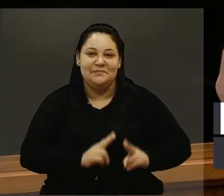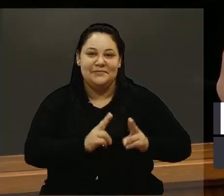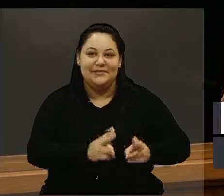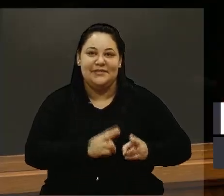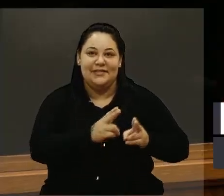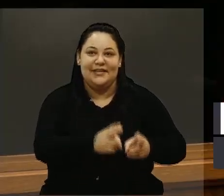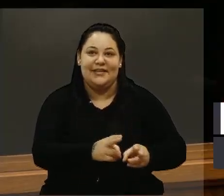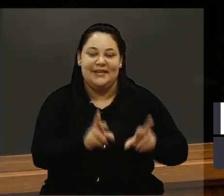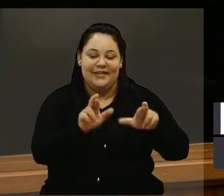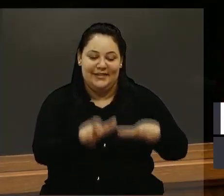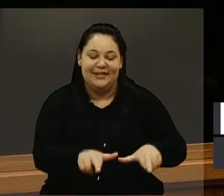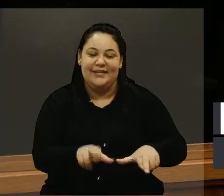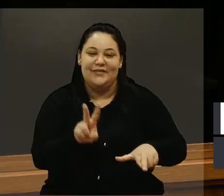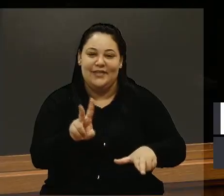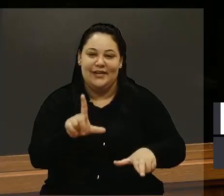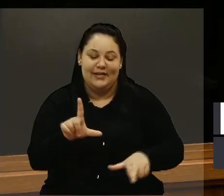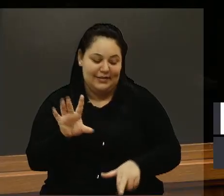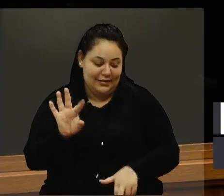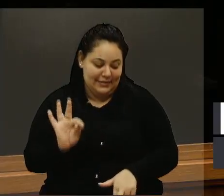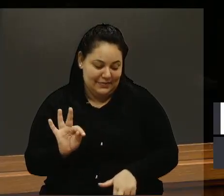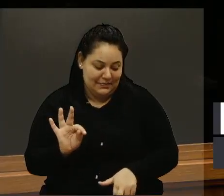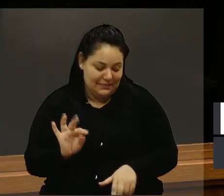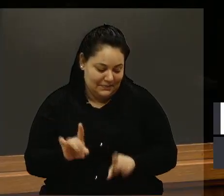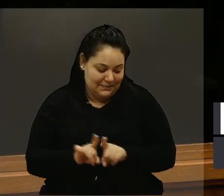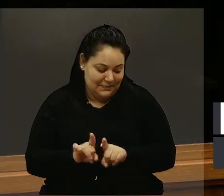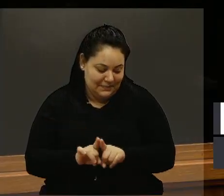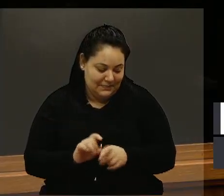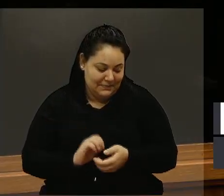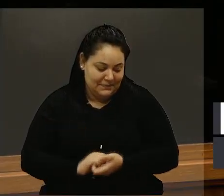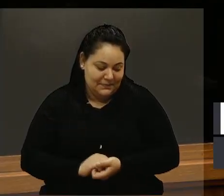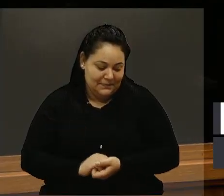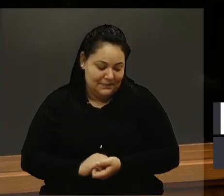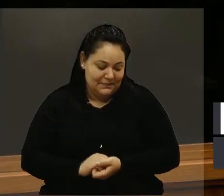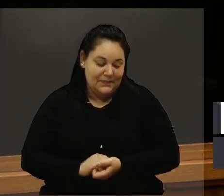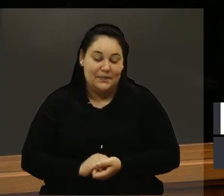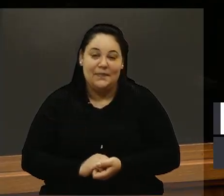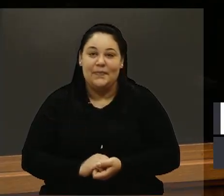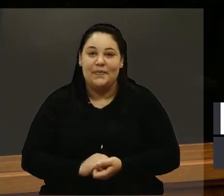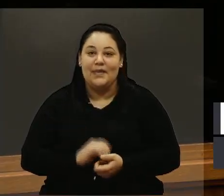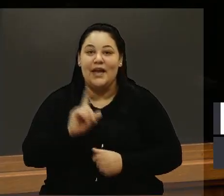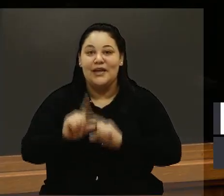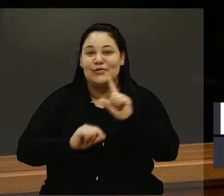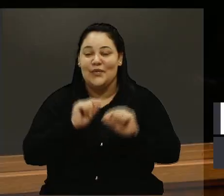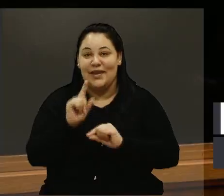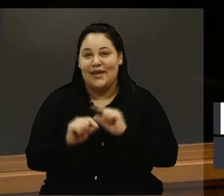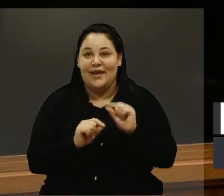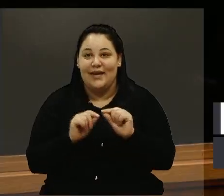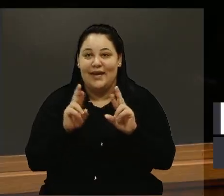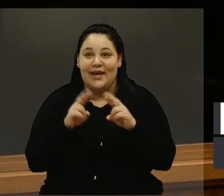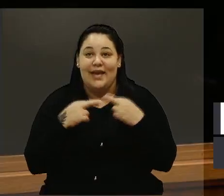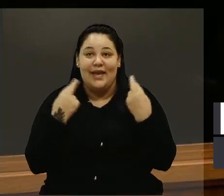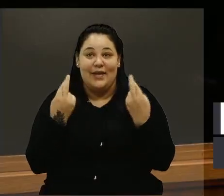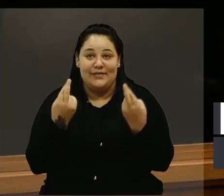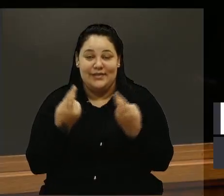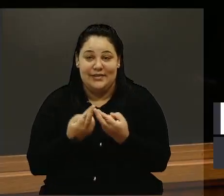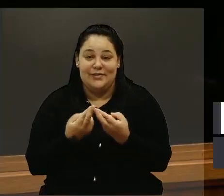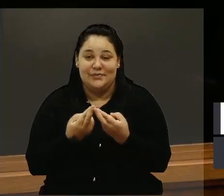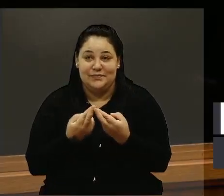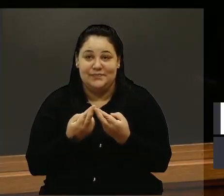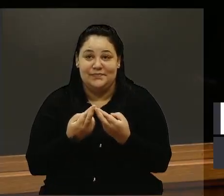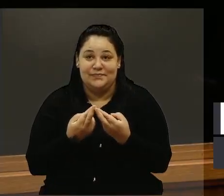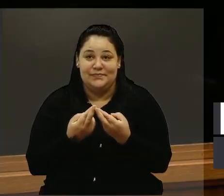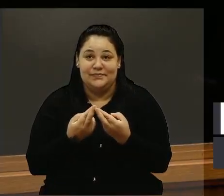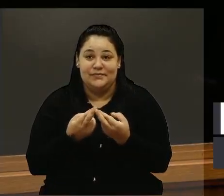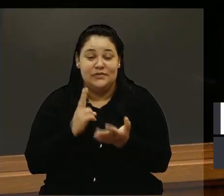e o VLT. Vamos lá. Definir reuniões periódicas nas comunidades a fim